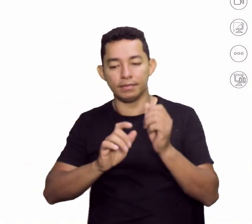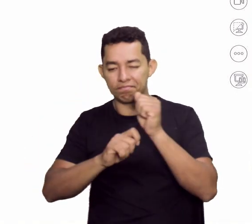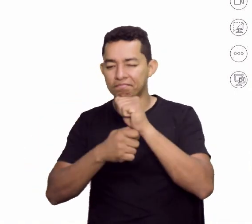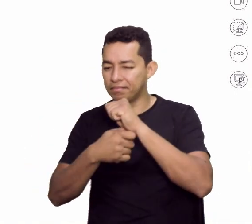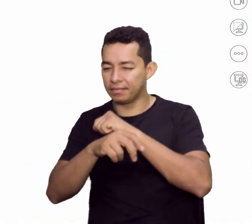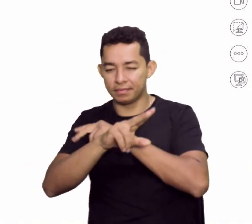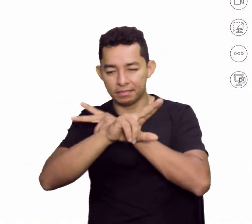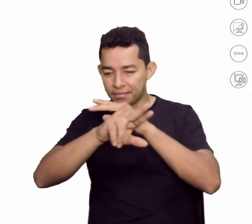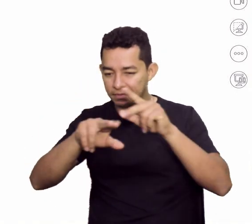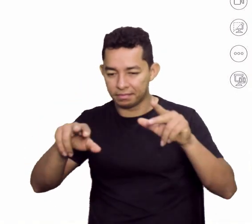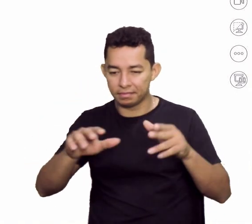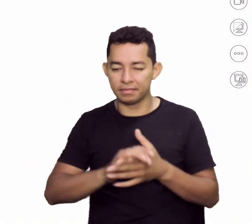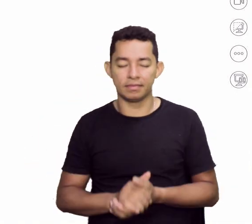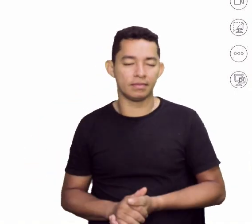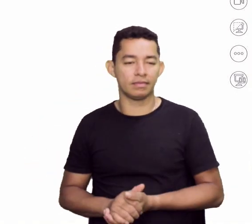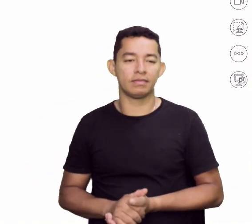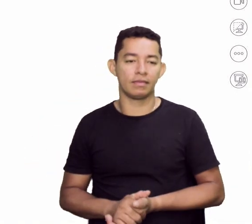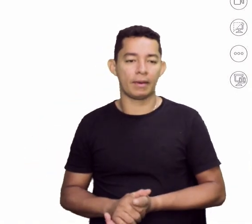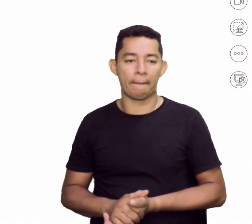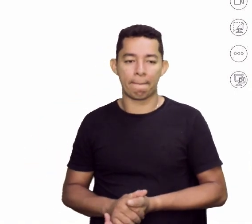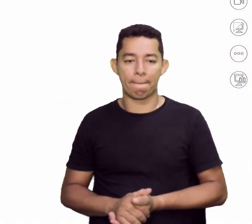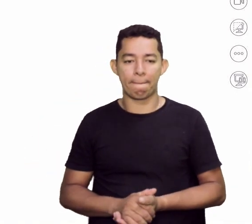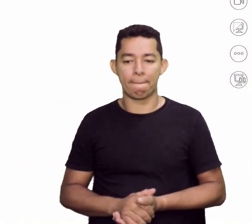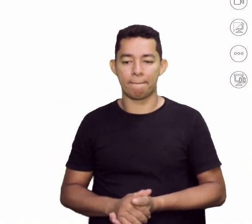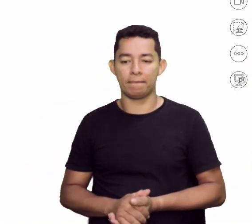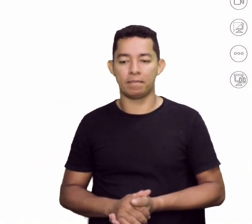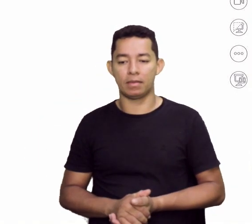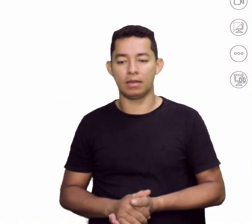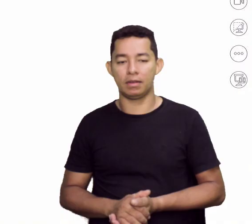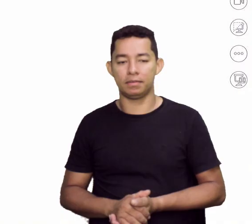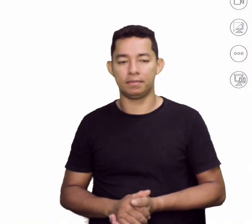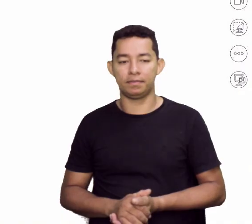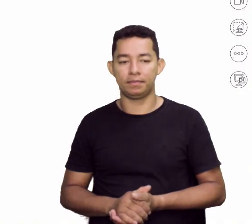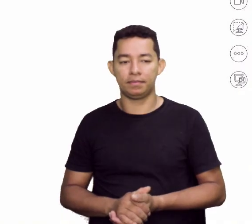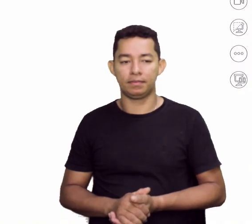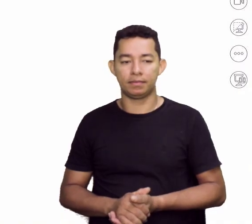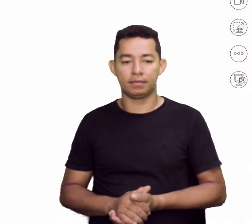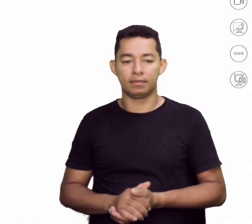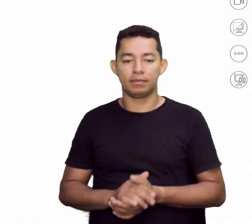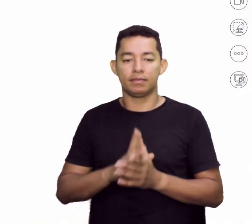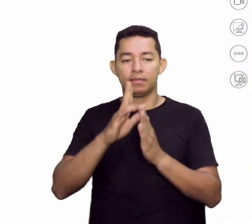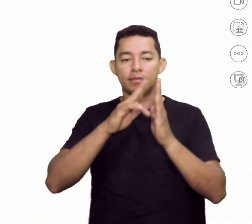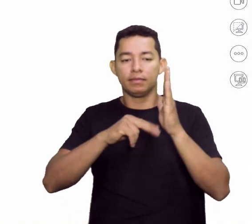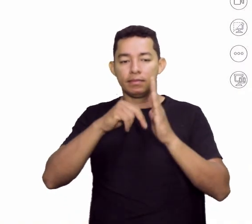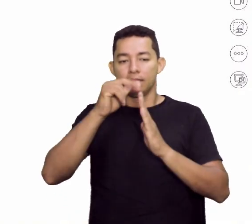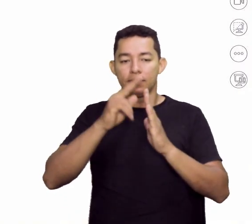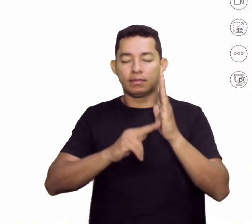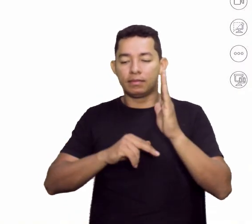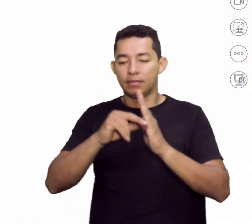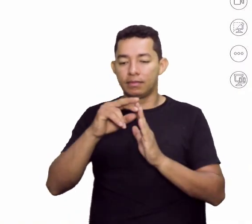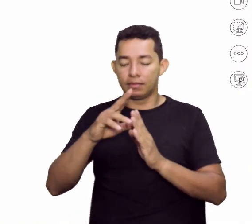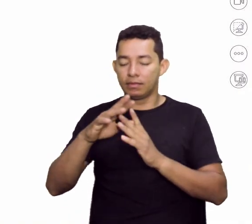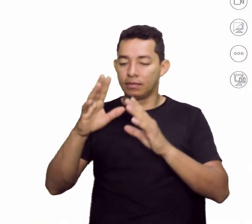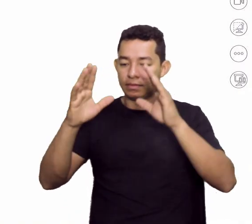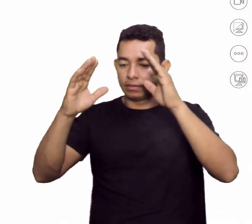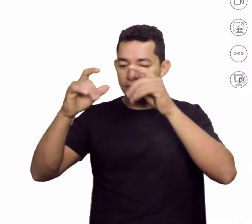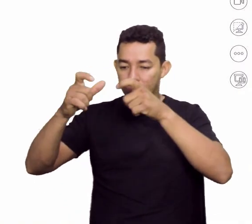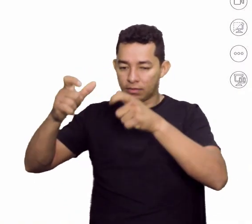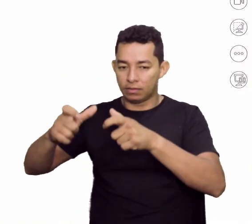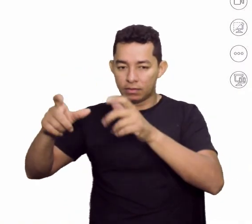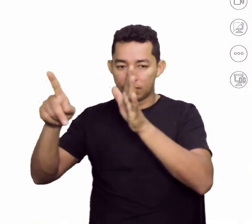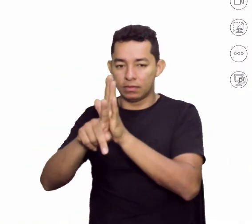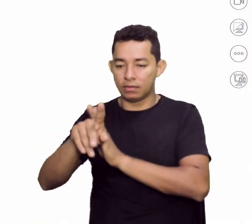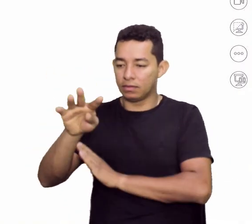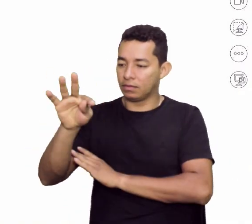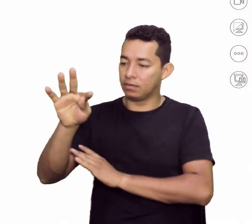mistério, de muito mistério. Uma pintura no templo de Tebas, cidade de Tebas,